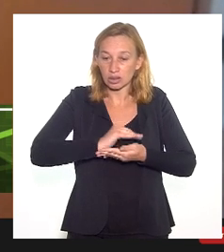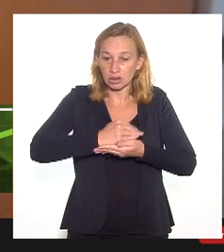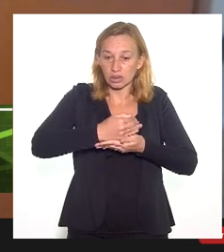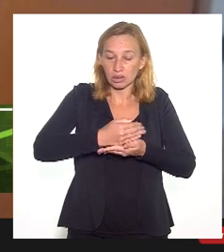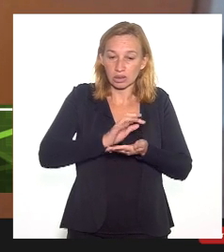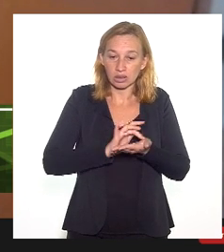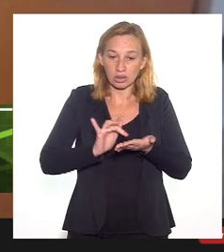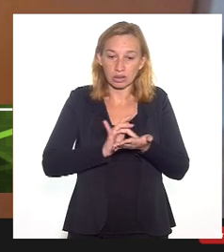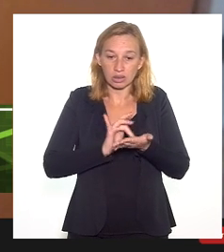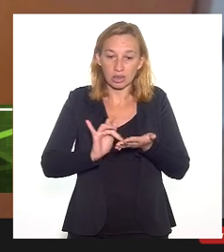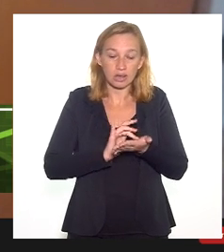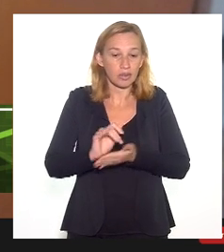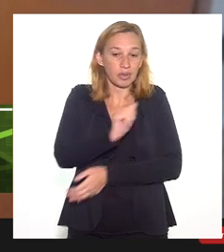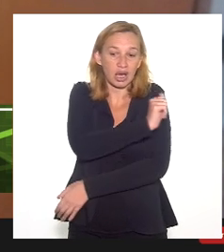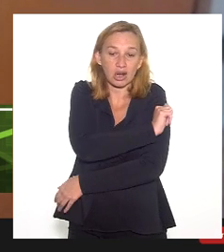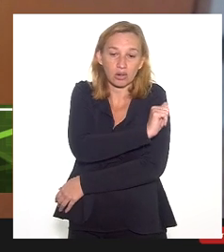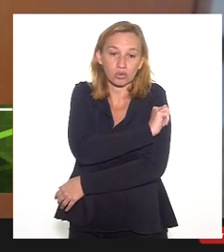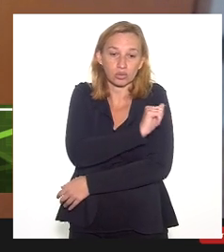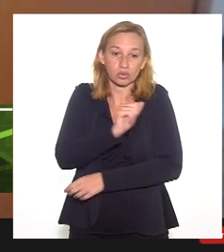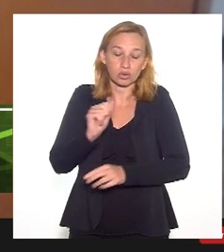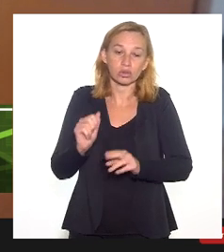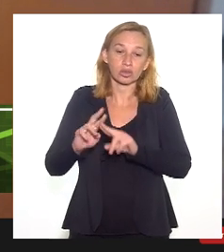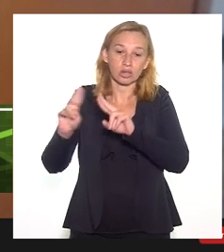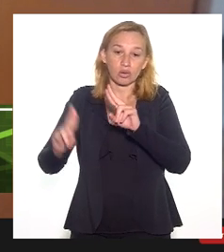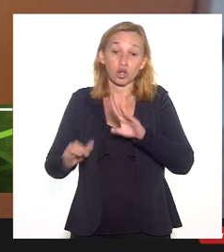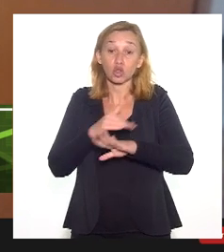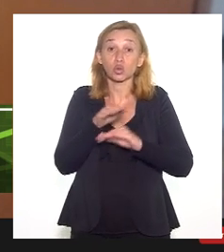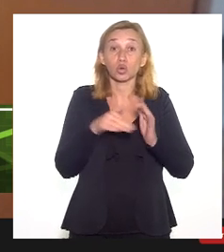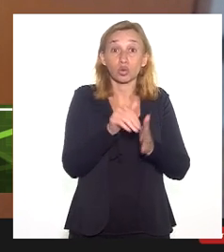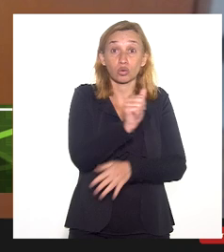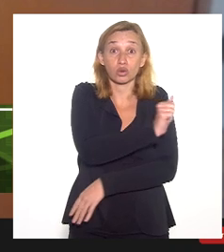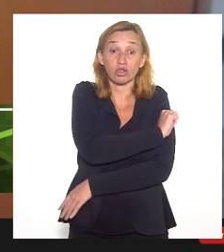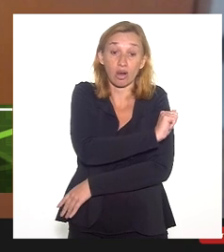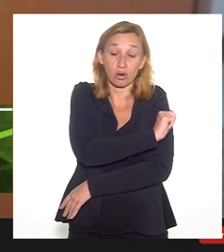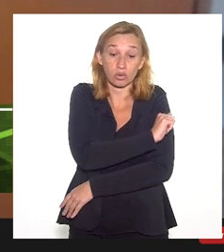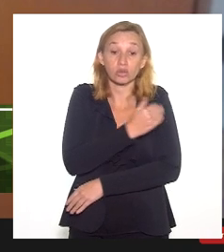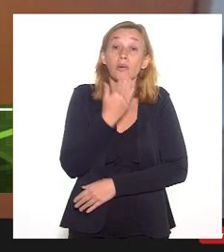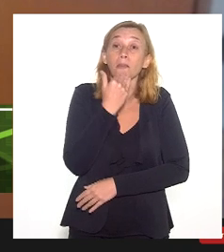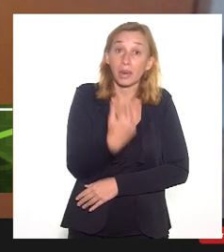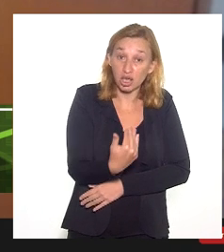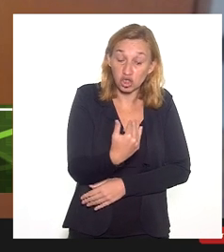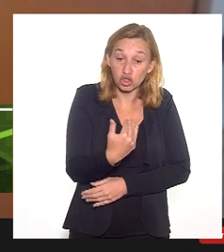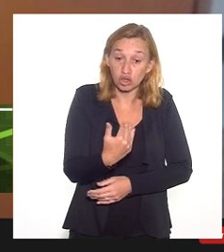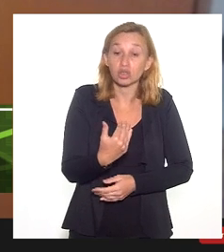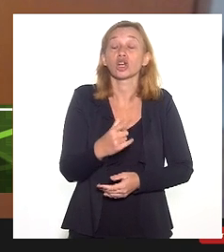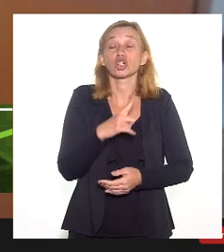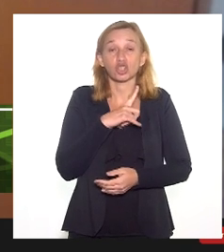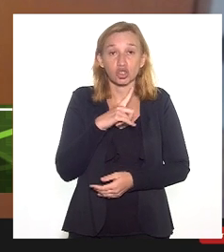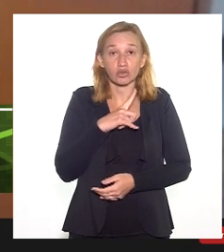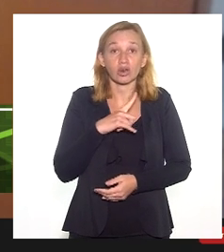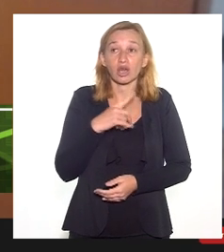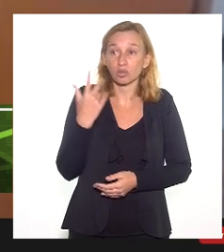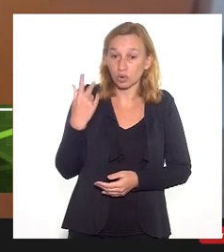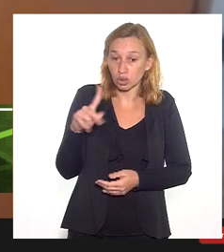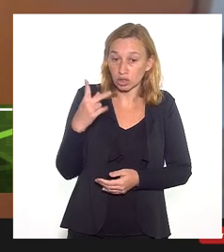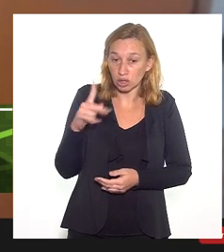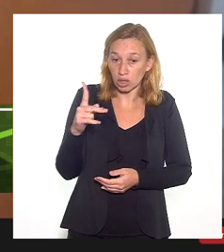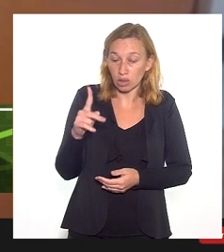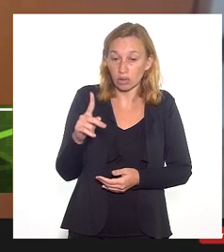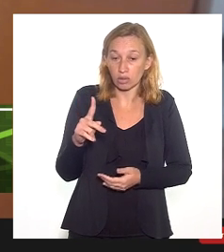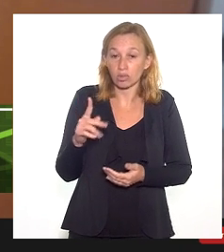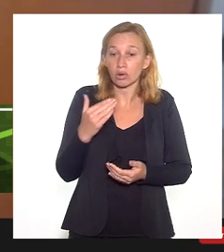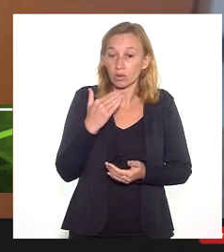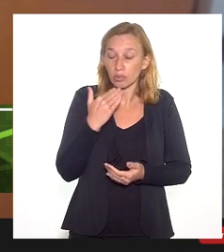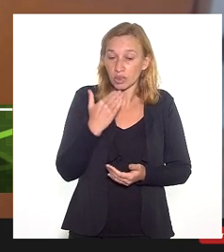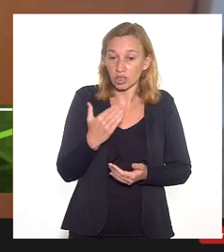para alunos da UERJ. Todos os alunos que solicitaram tiveram o seu pleito atendido